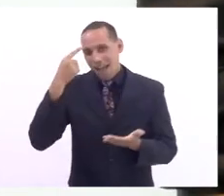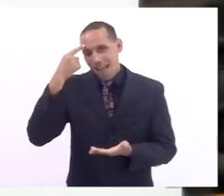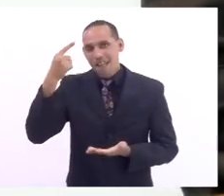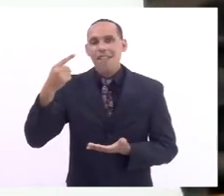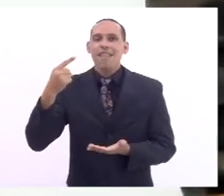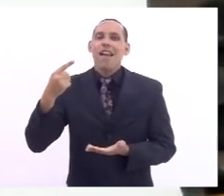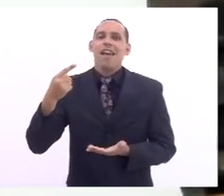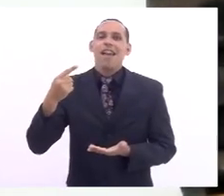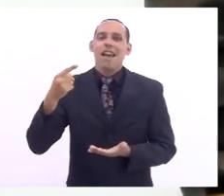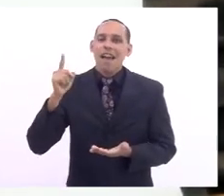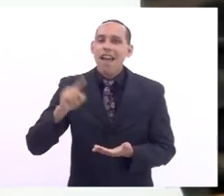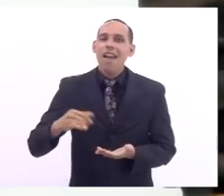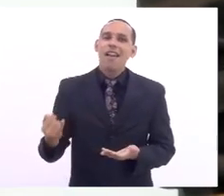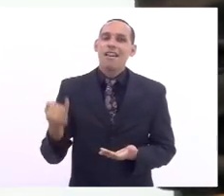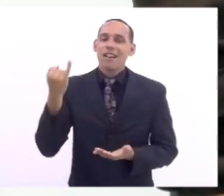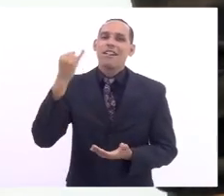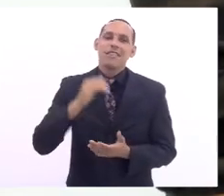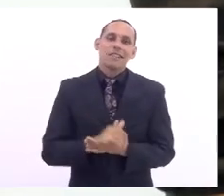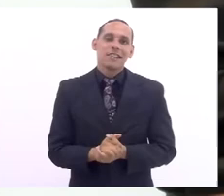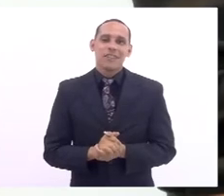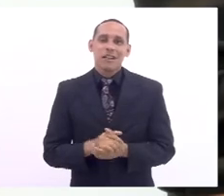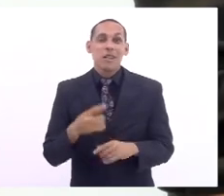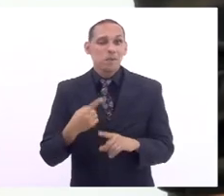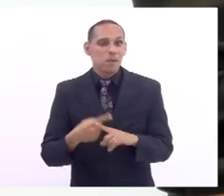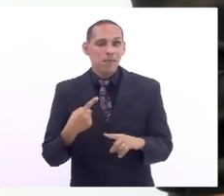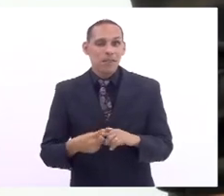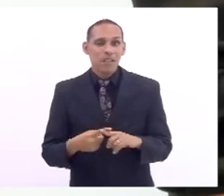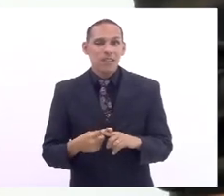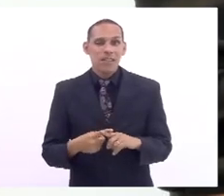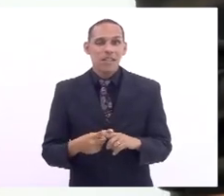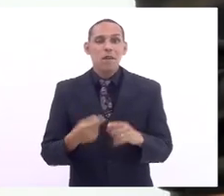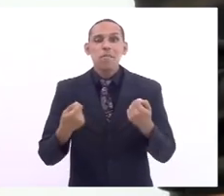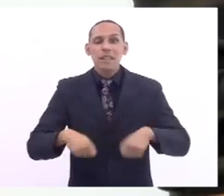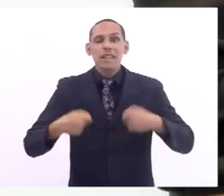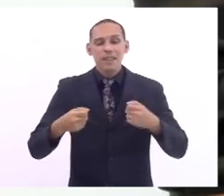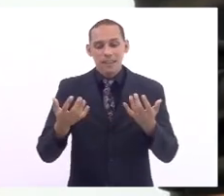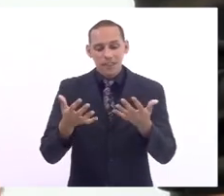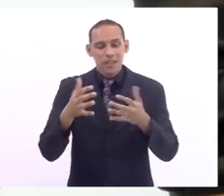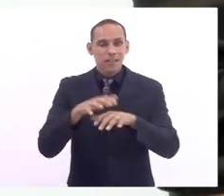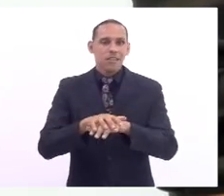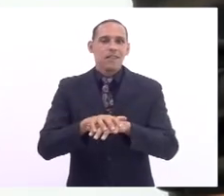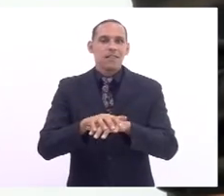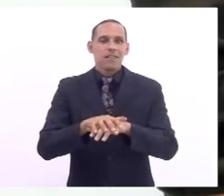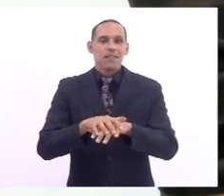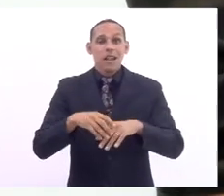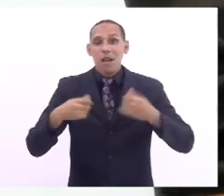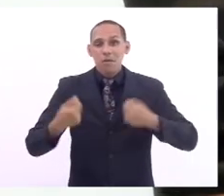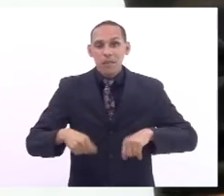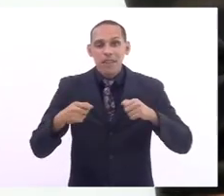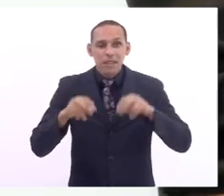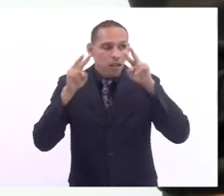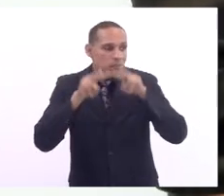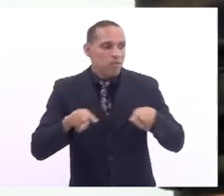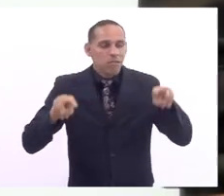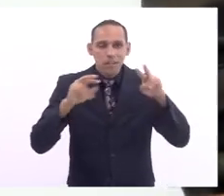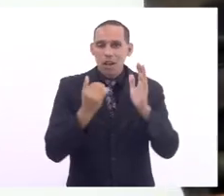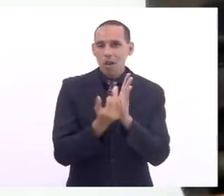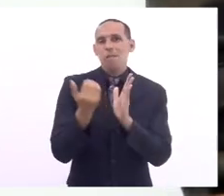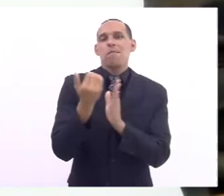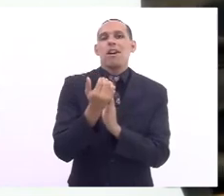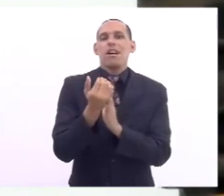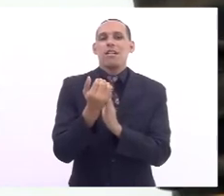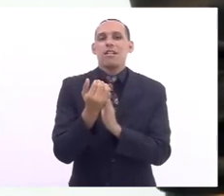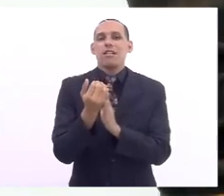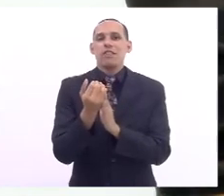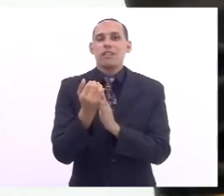Metropolitana é importante ela é importante porque ela precisa ser inclusive ela precisa o campo de visibilidade sobre o Rio de